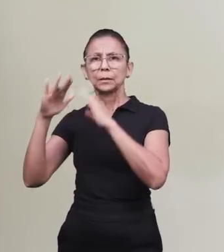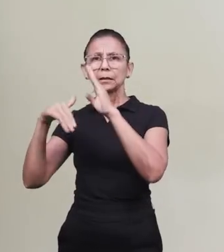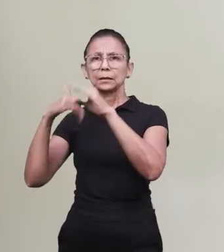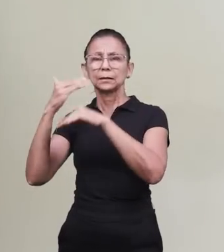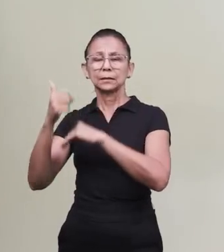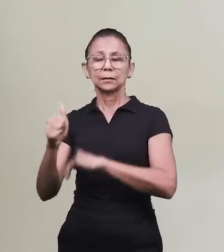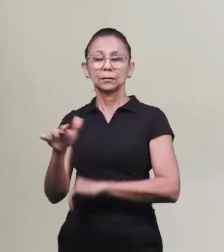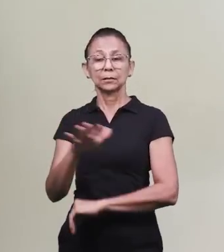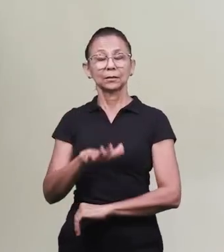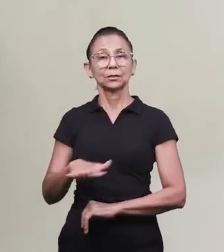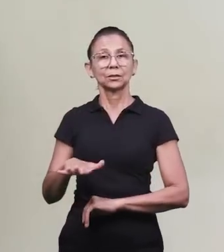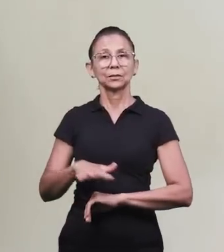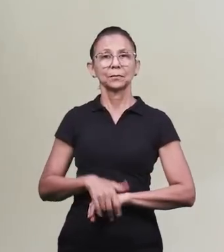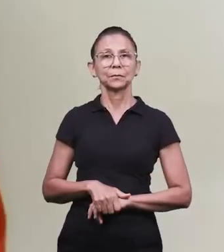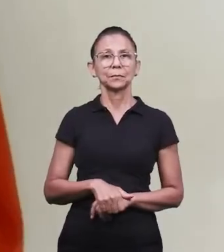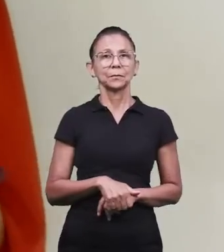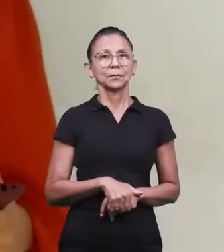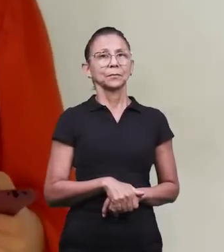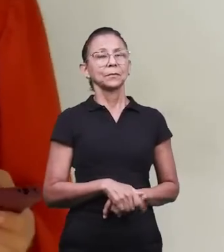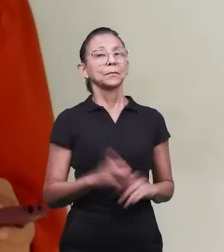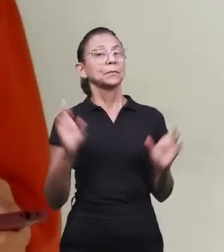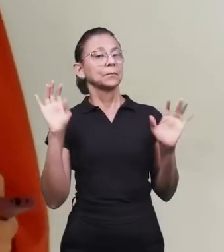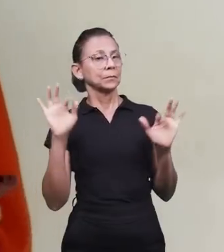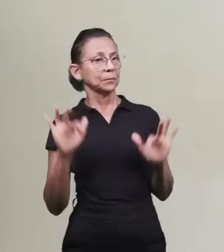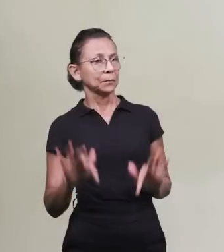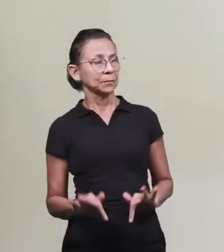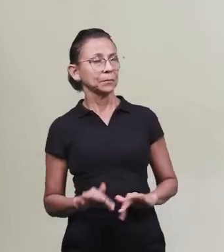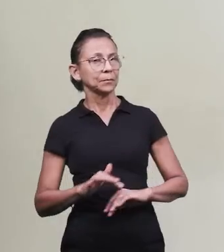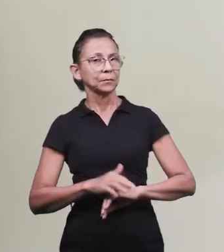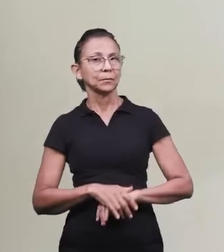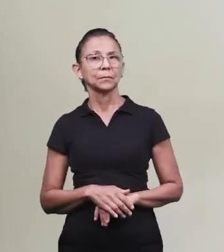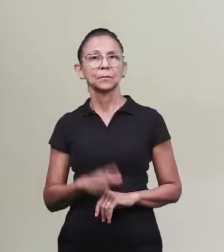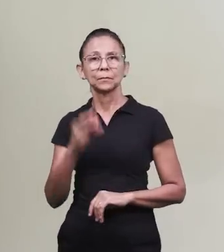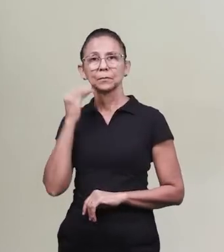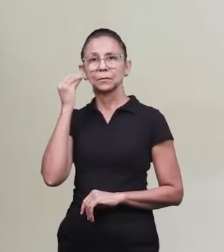nossa região. E Jorge, para encerrarmos, vamos contar que uma